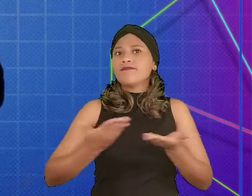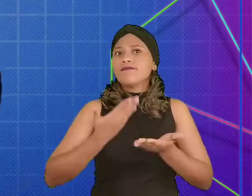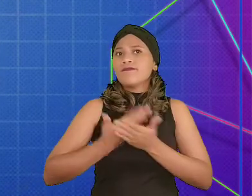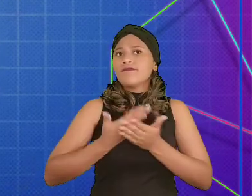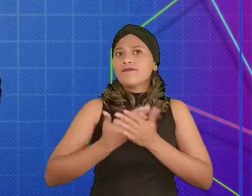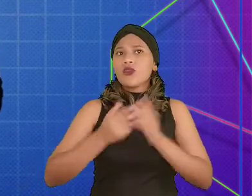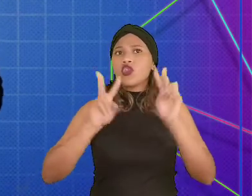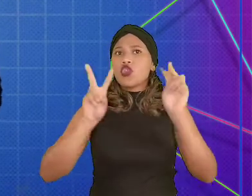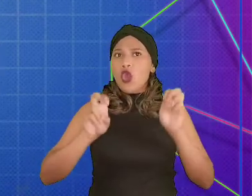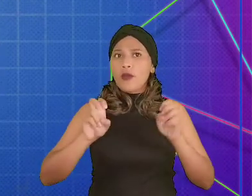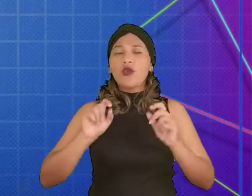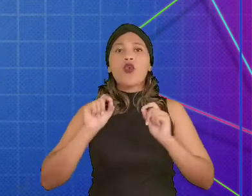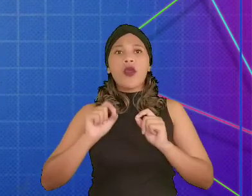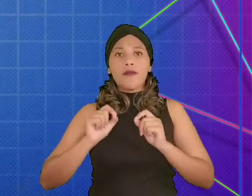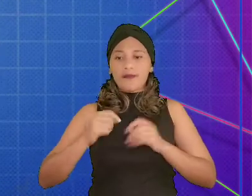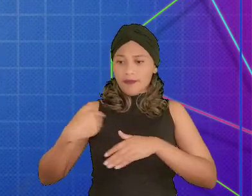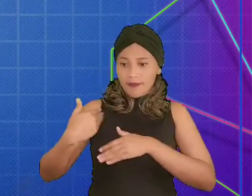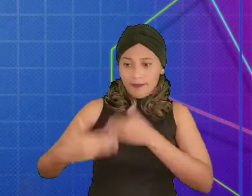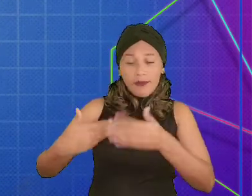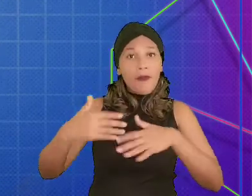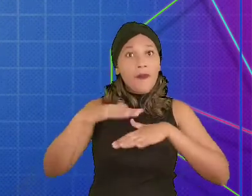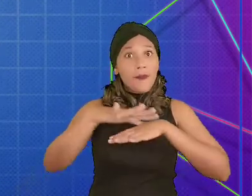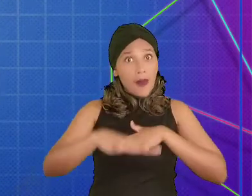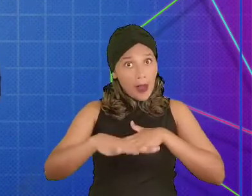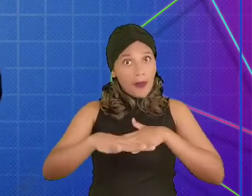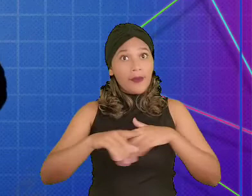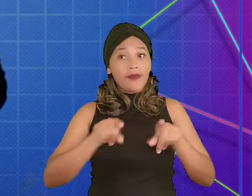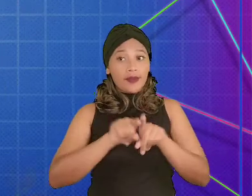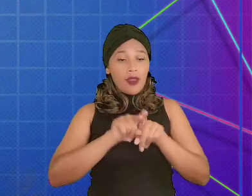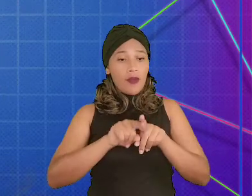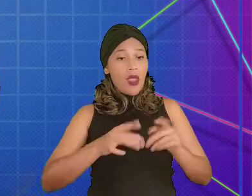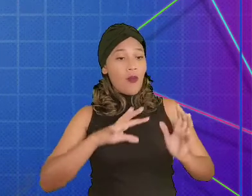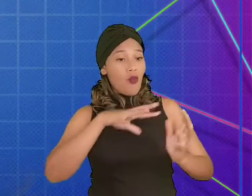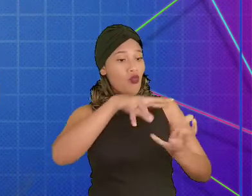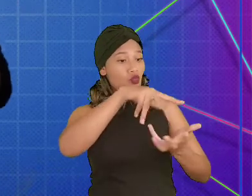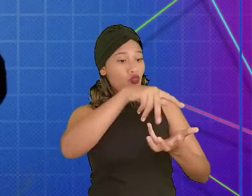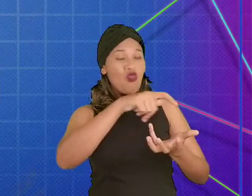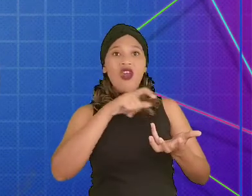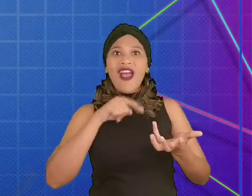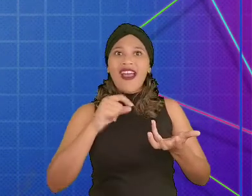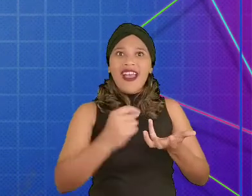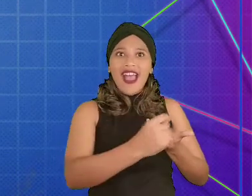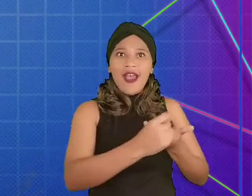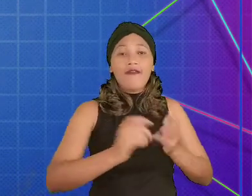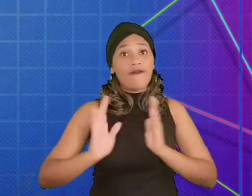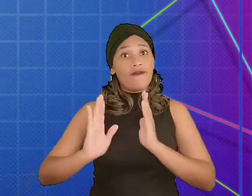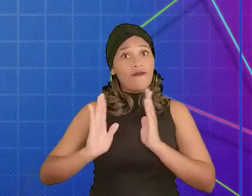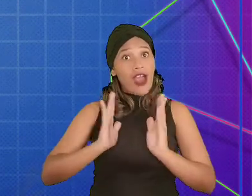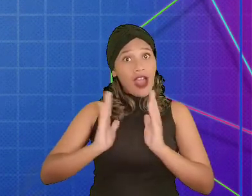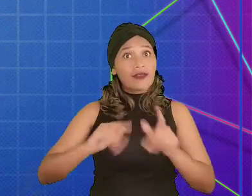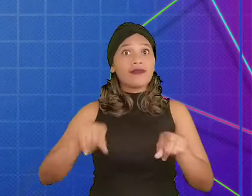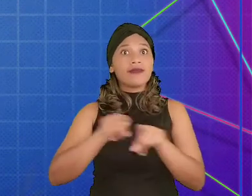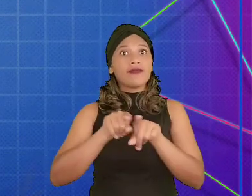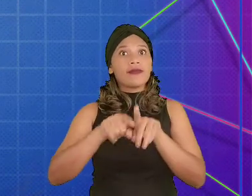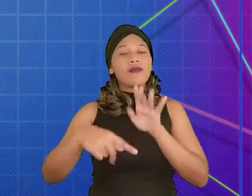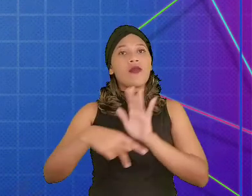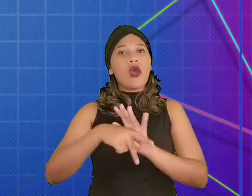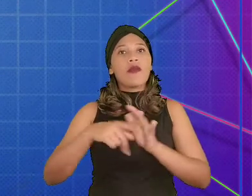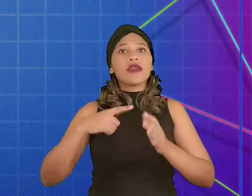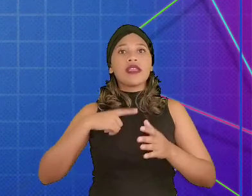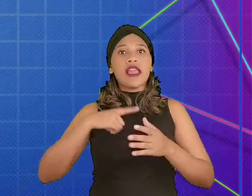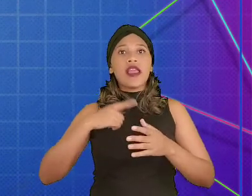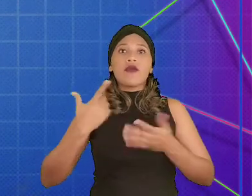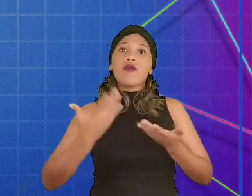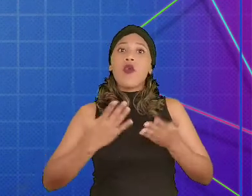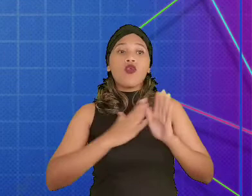sobre os seguintes assuntos: desenvolvimento de mapas, desenvolvimento de mundos, desenvolvimento de fases e alteração de estilo